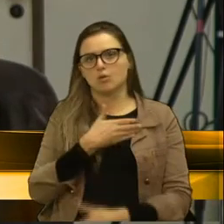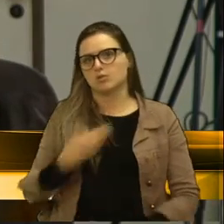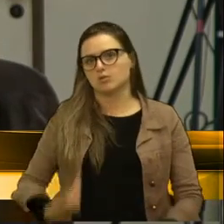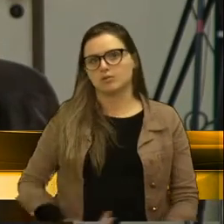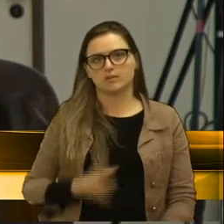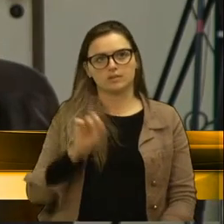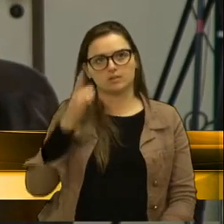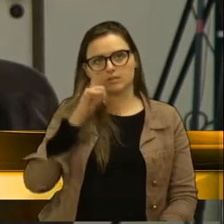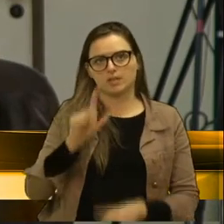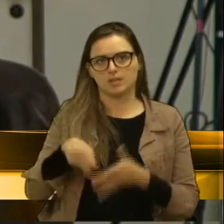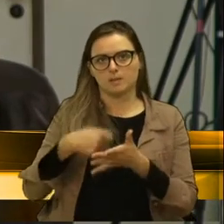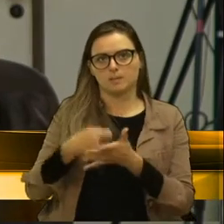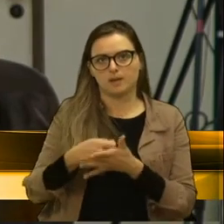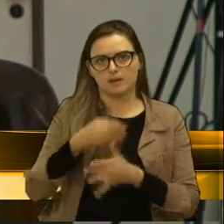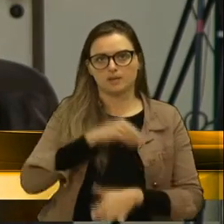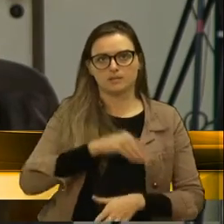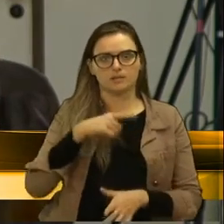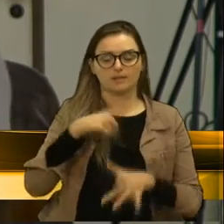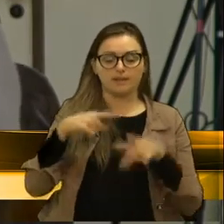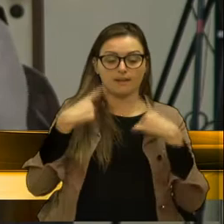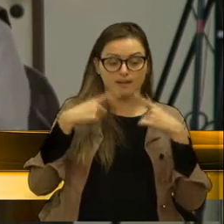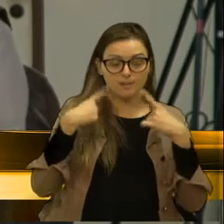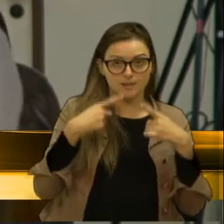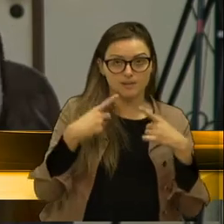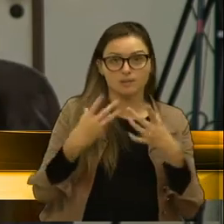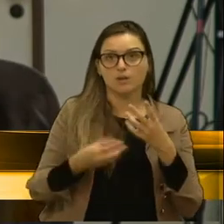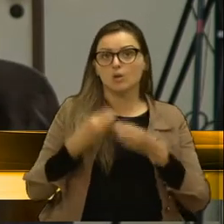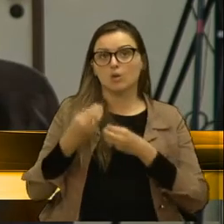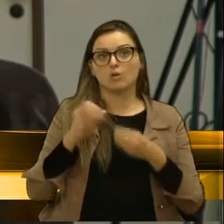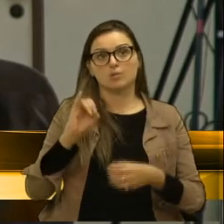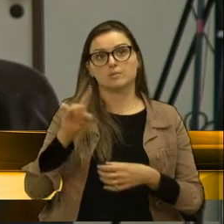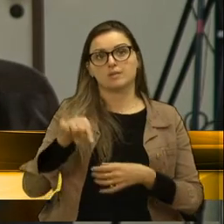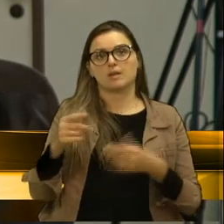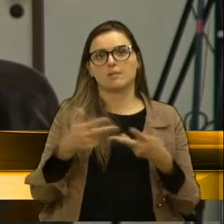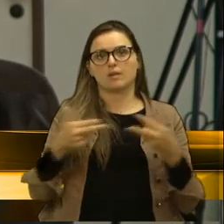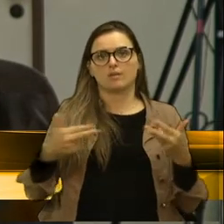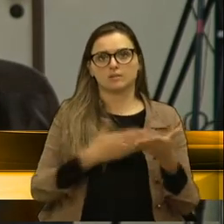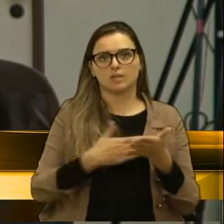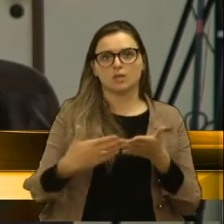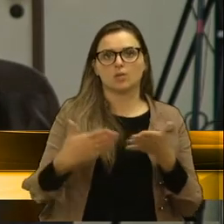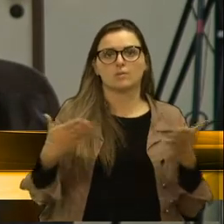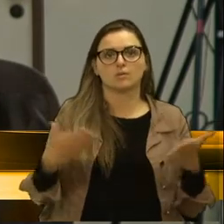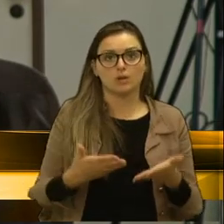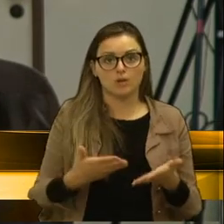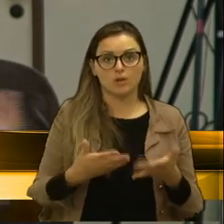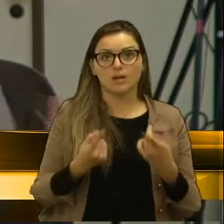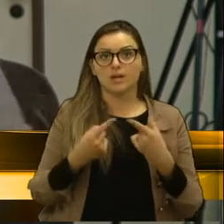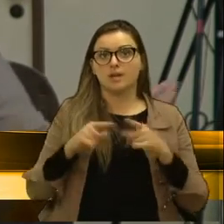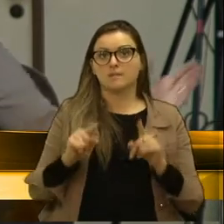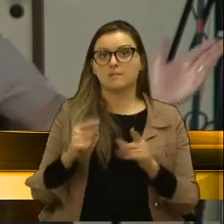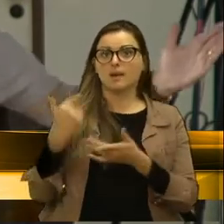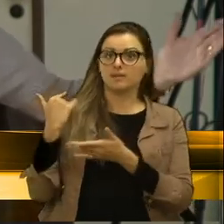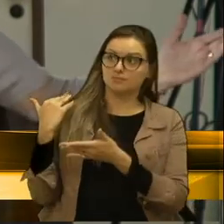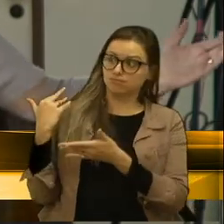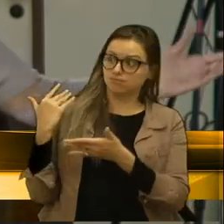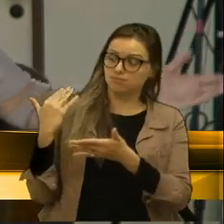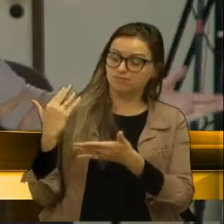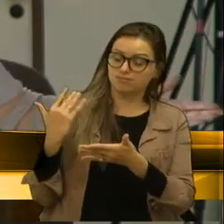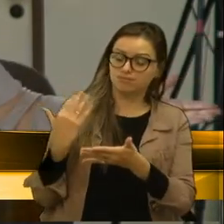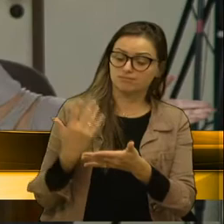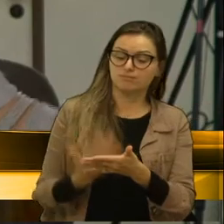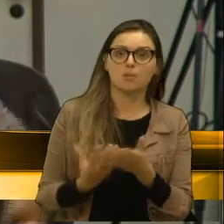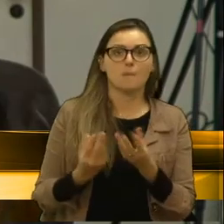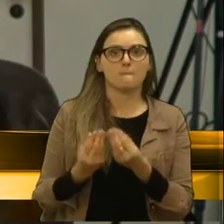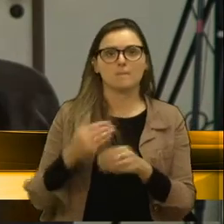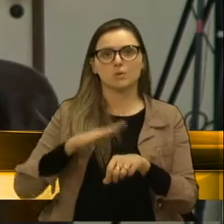pagar os salários, e é criticado como se fosse uma coisa que nasceu agora. Só que essa coisa veio se formando ao longo do